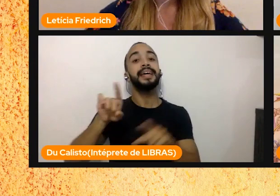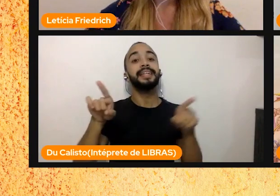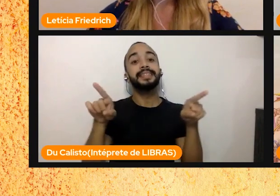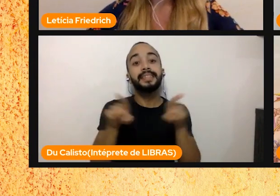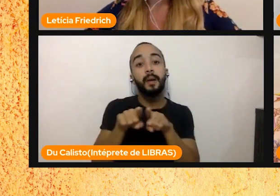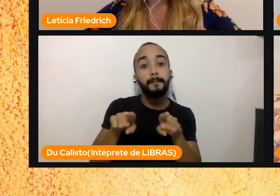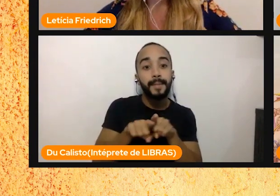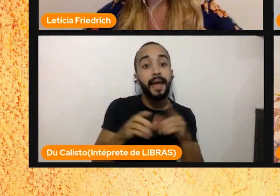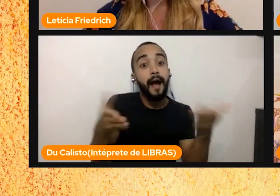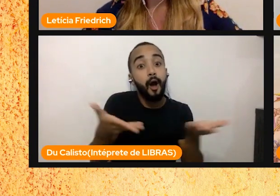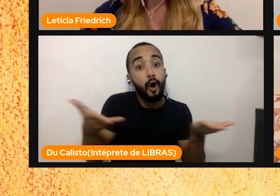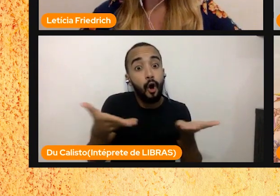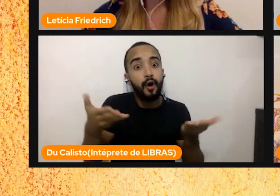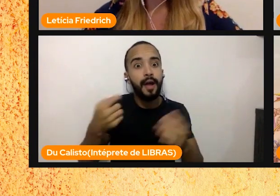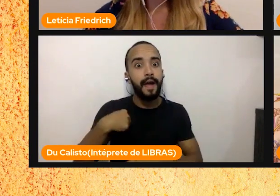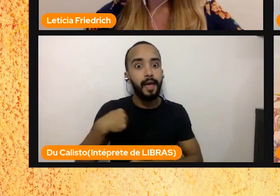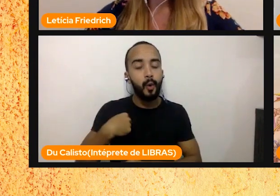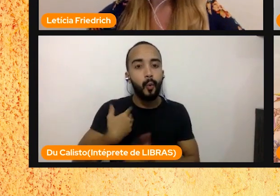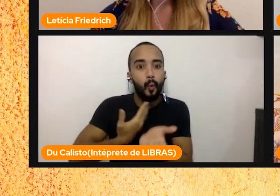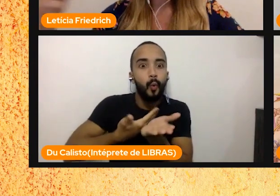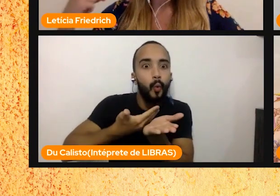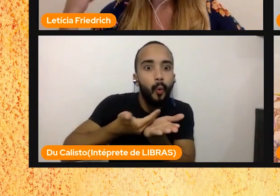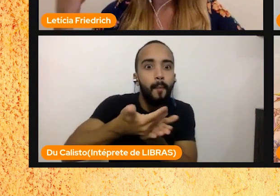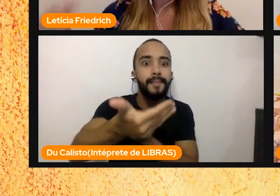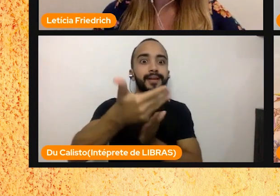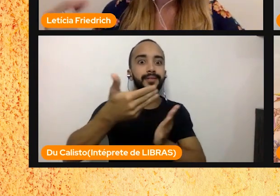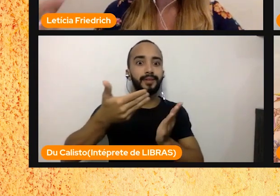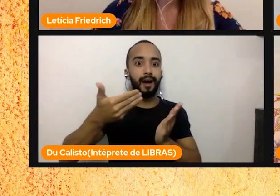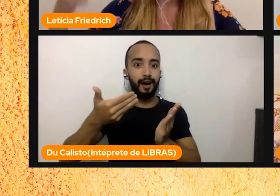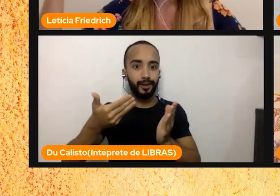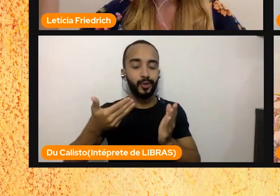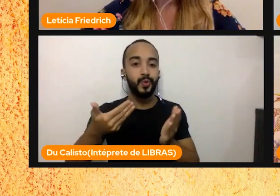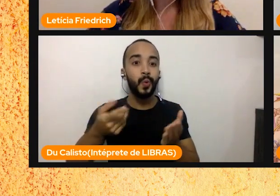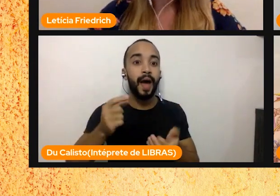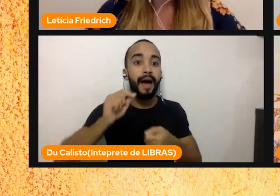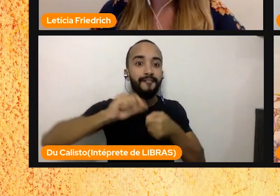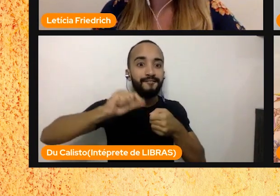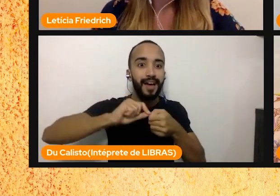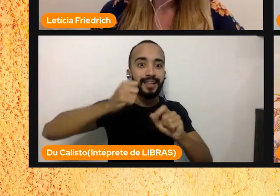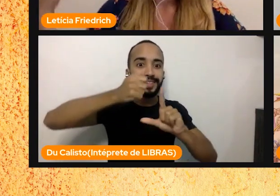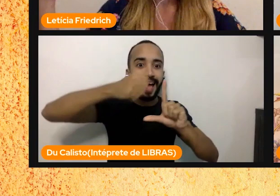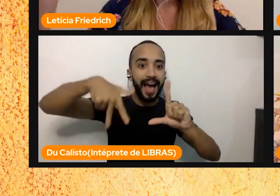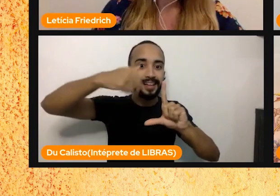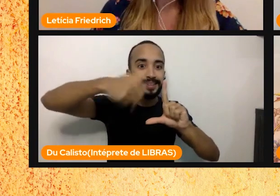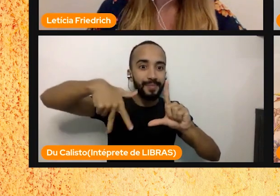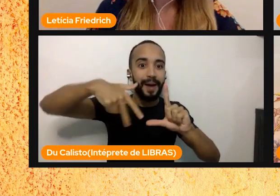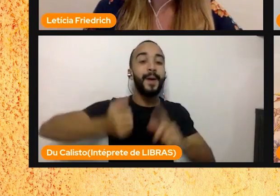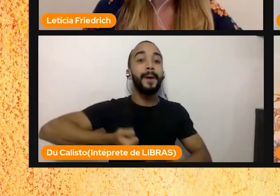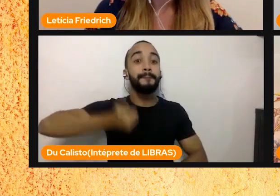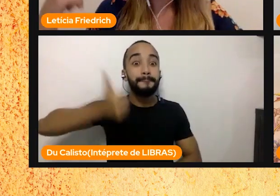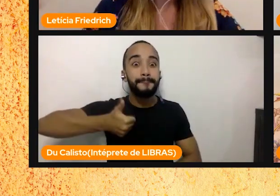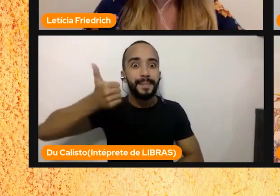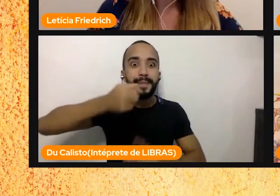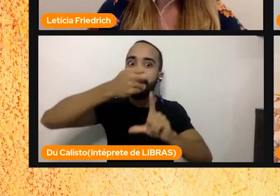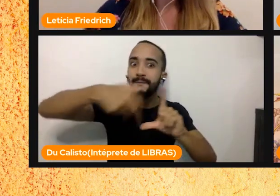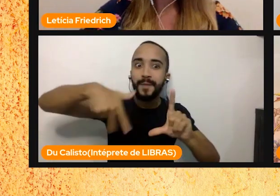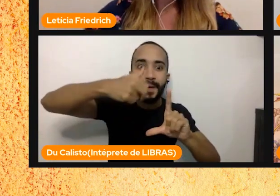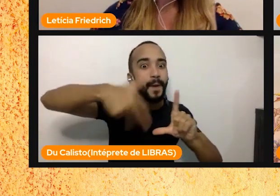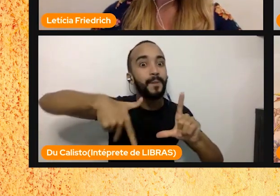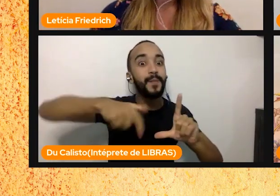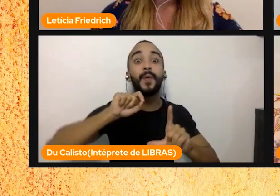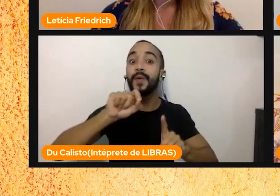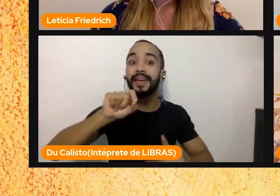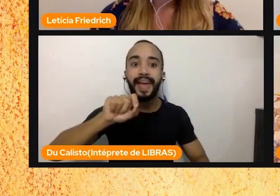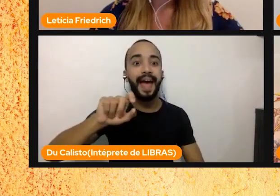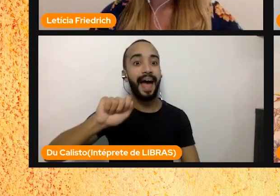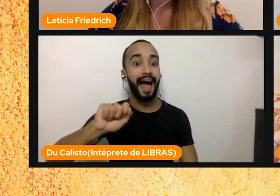com animação e o nosso primeiro filme de animação que nós iremos distribuir é o Além da Lenda e é o primeiro longo de